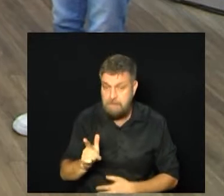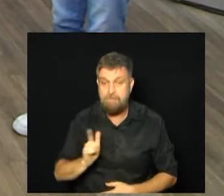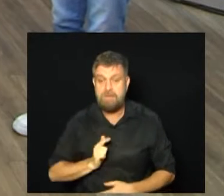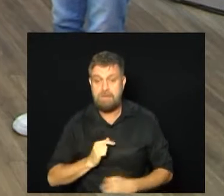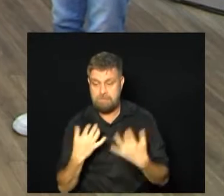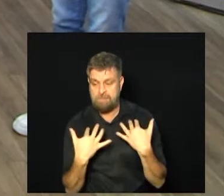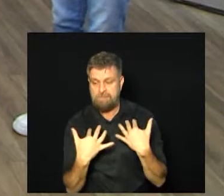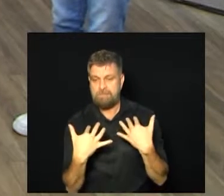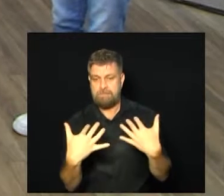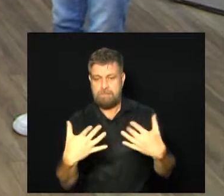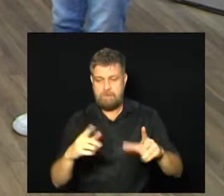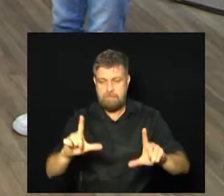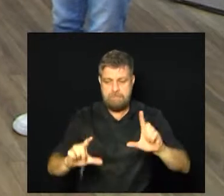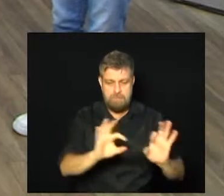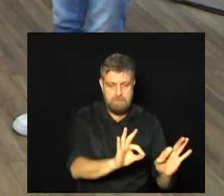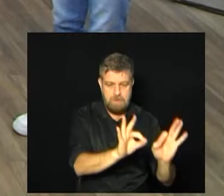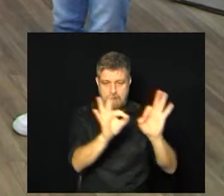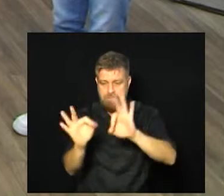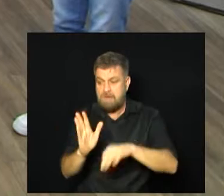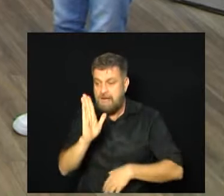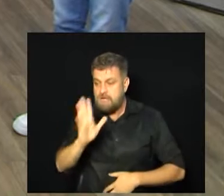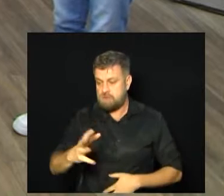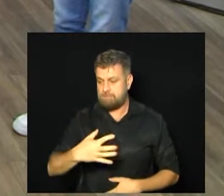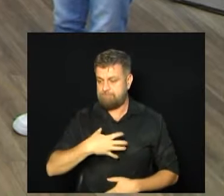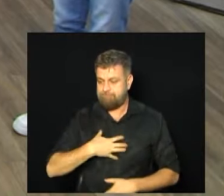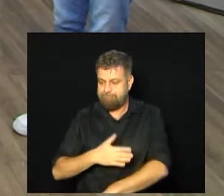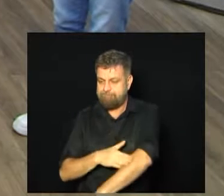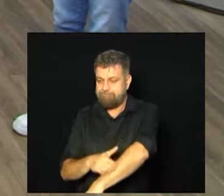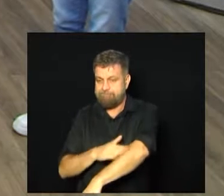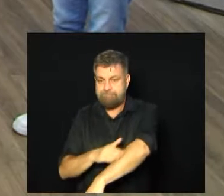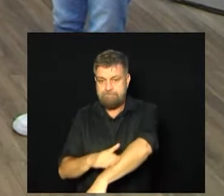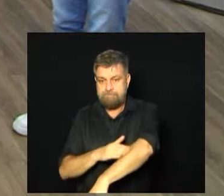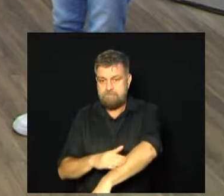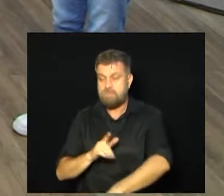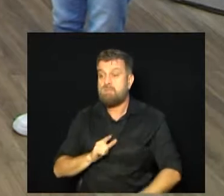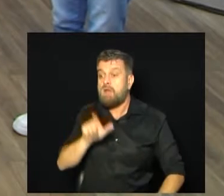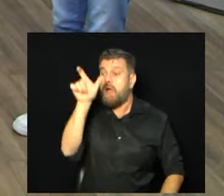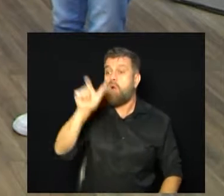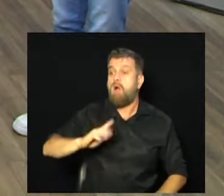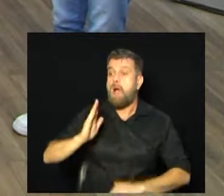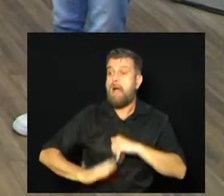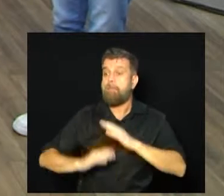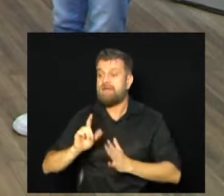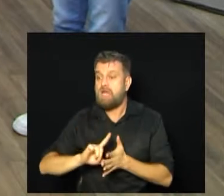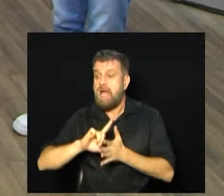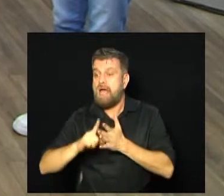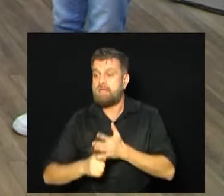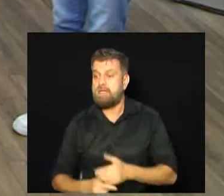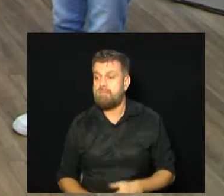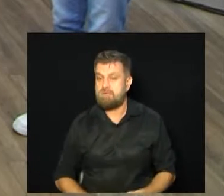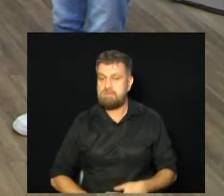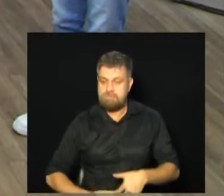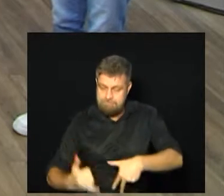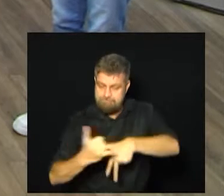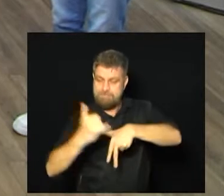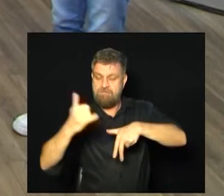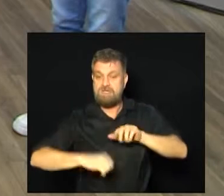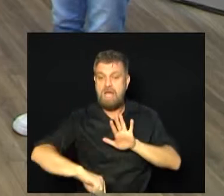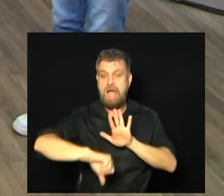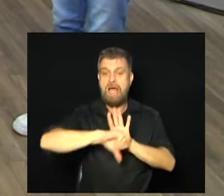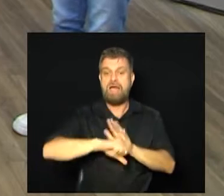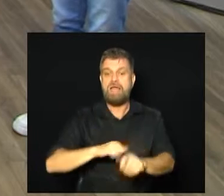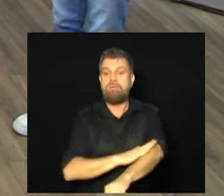está nos acompanhando e já passou por isso, qual que deve ser a ação após sofrer o insulto, que é crime?